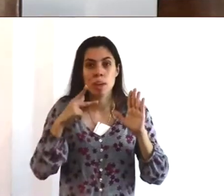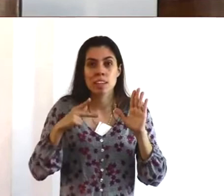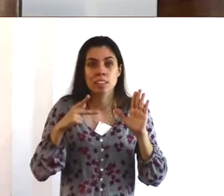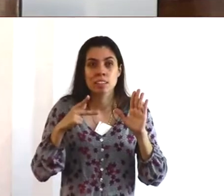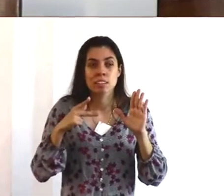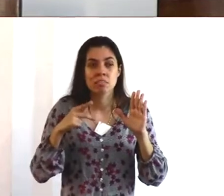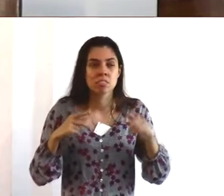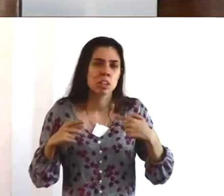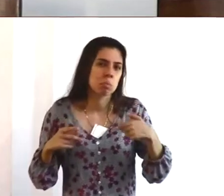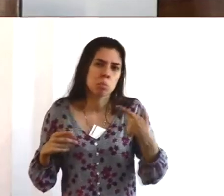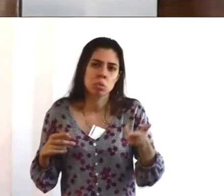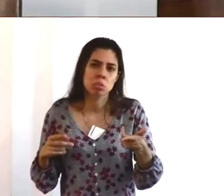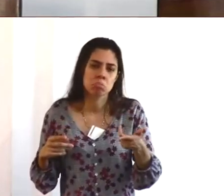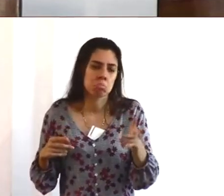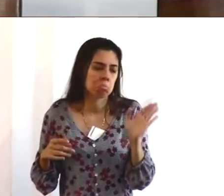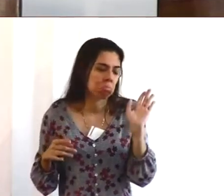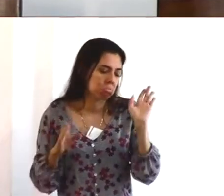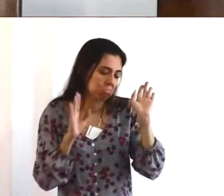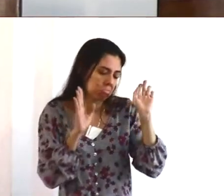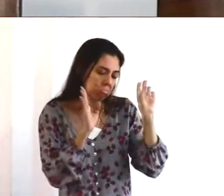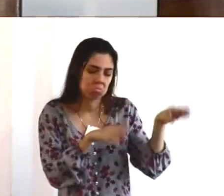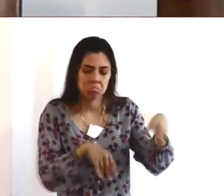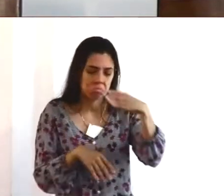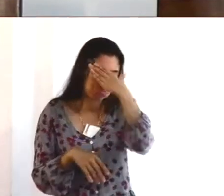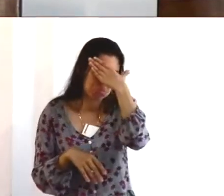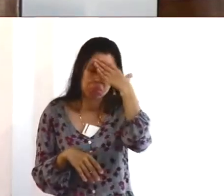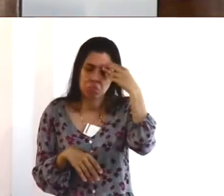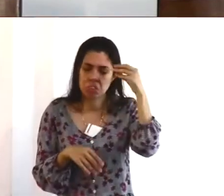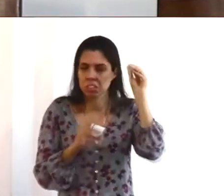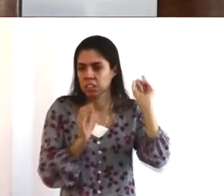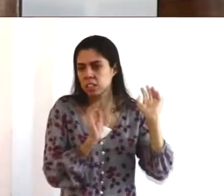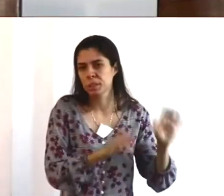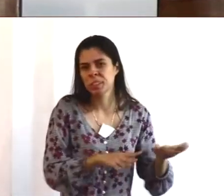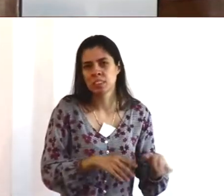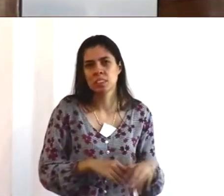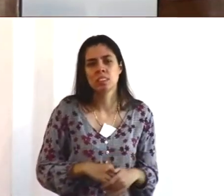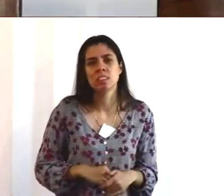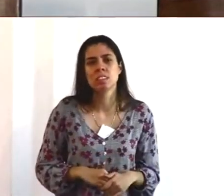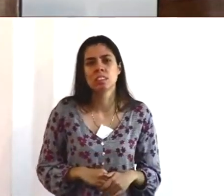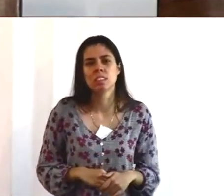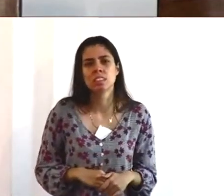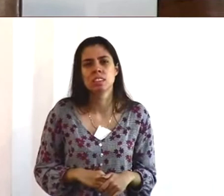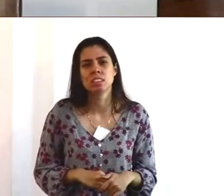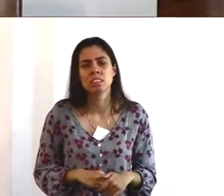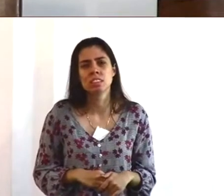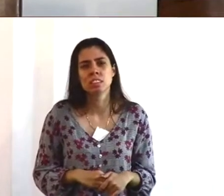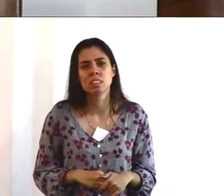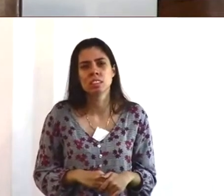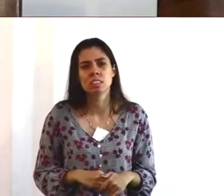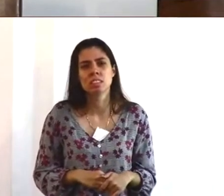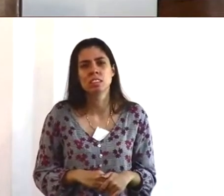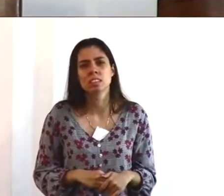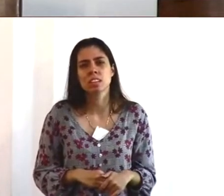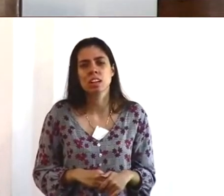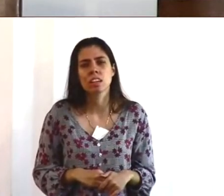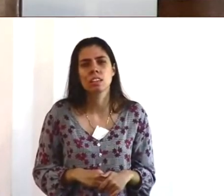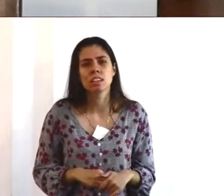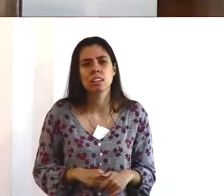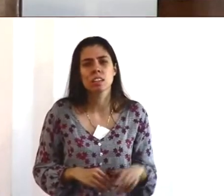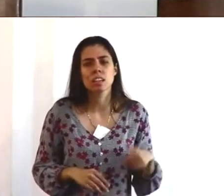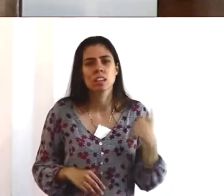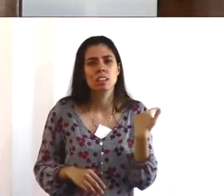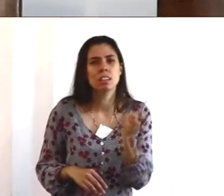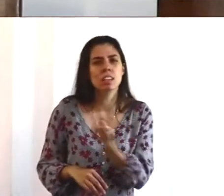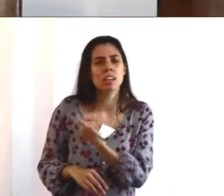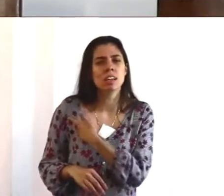depois não mais, porque aquela expectativa criada foi frustrada, porque aquela promessa não foi cumprida. Nós